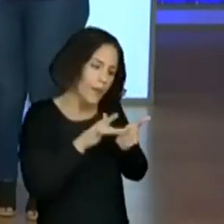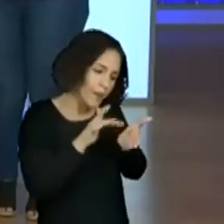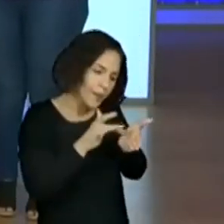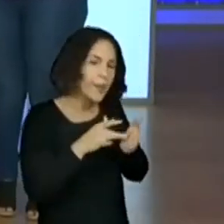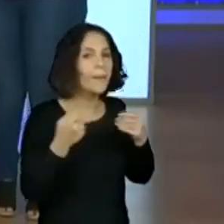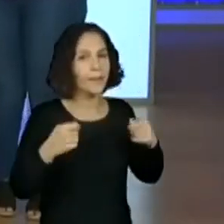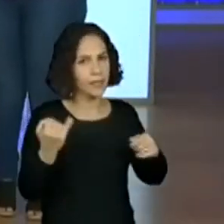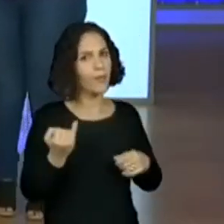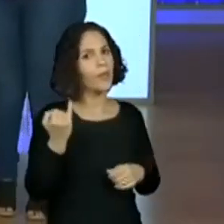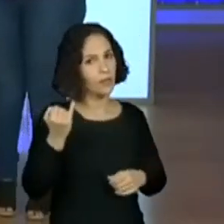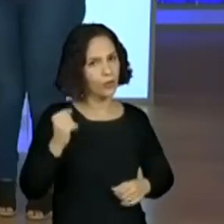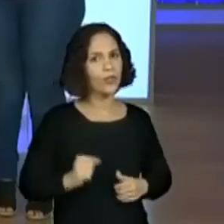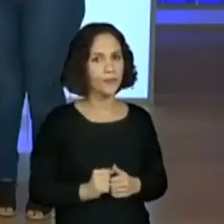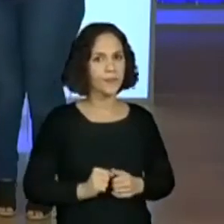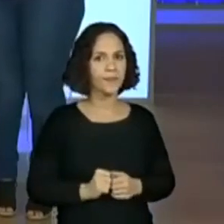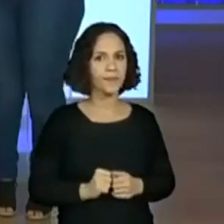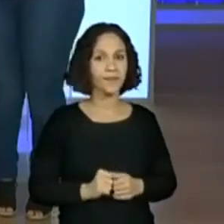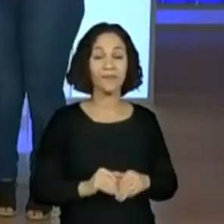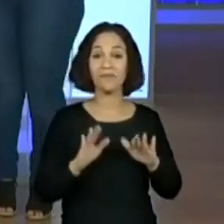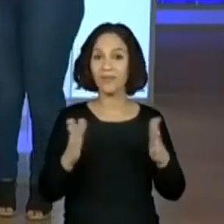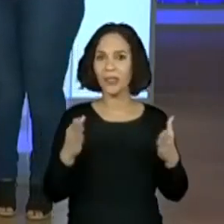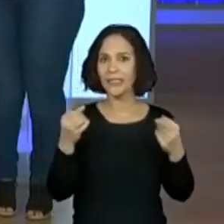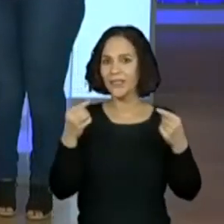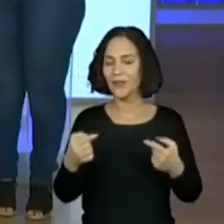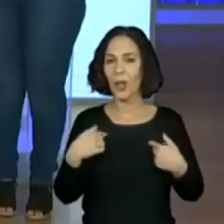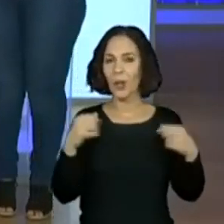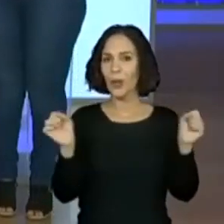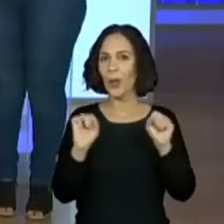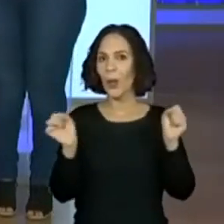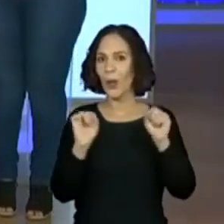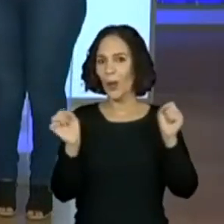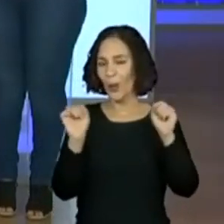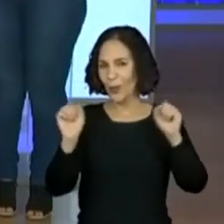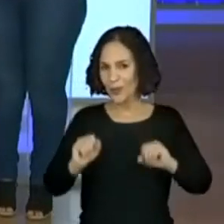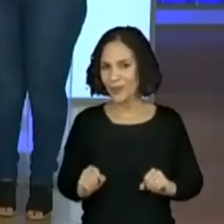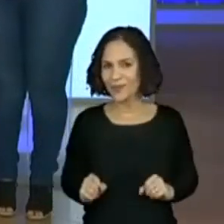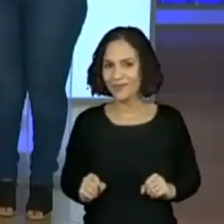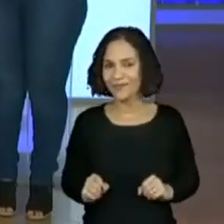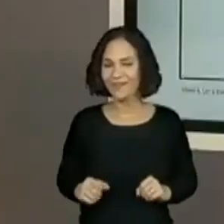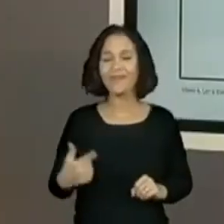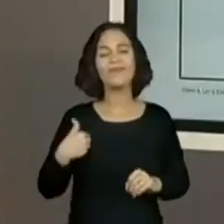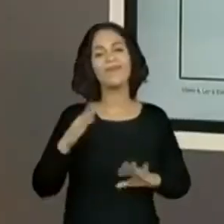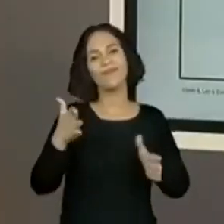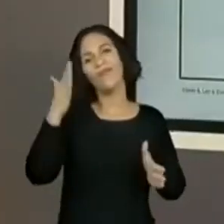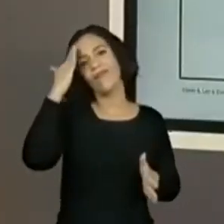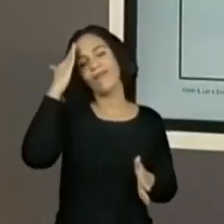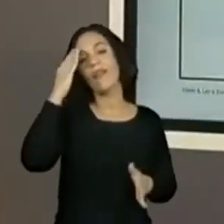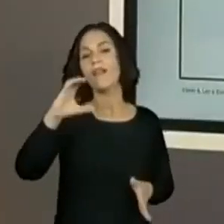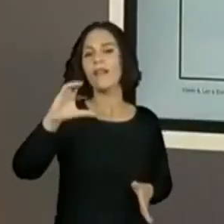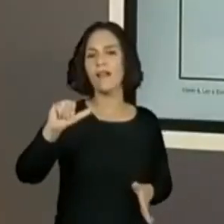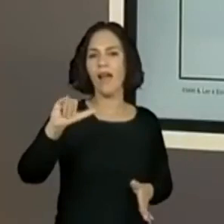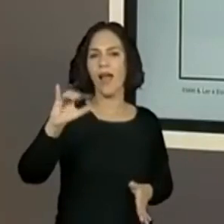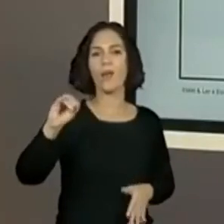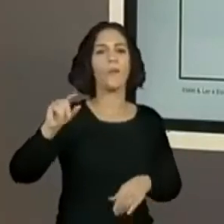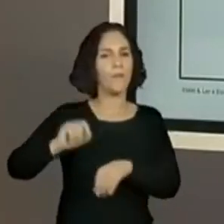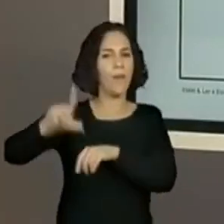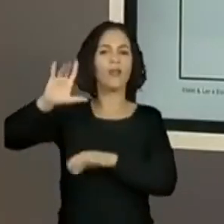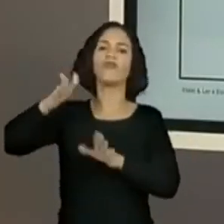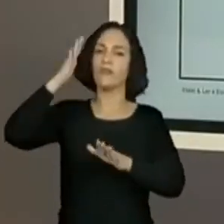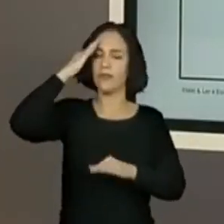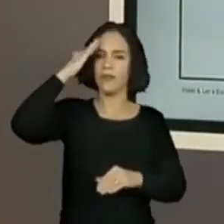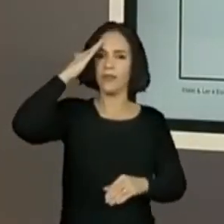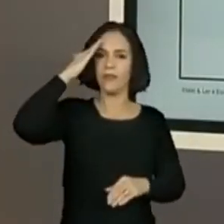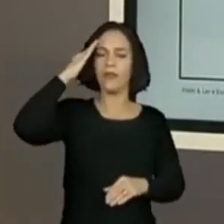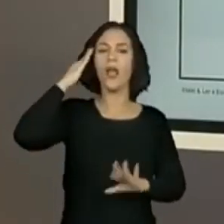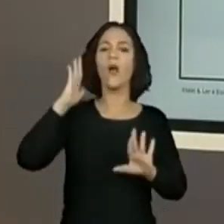Bom, vamos lá. Agora é o desafio que eu adoro, adoro. Eu já sei que o Caio Henrique tem mais. Sim. Quanto